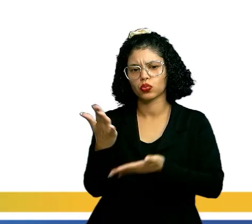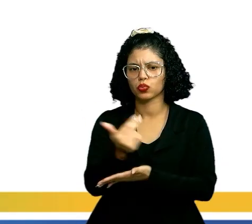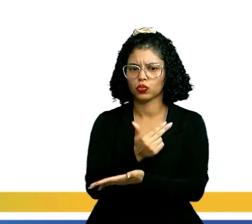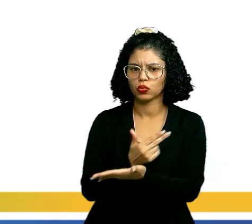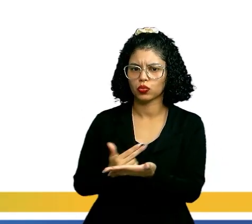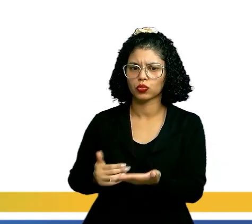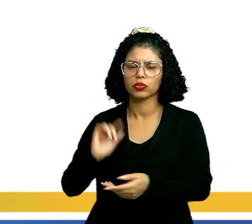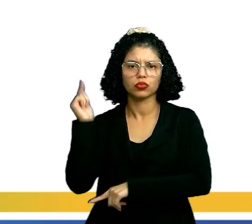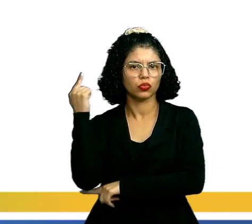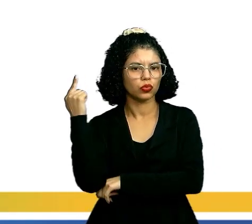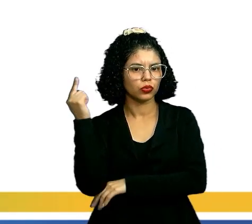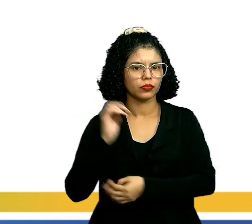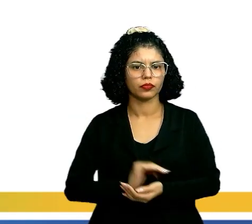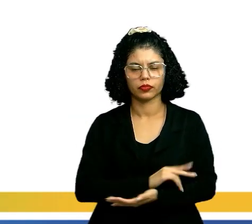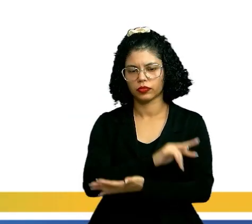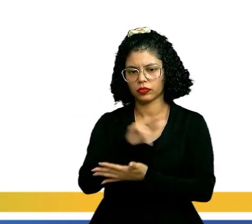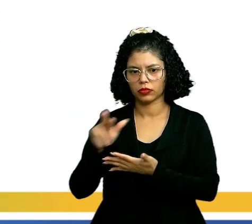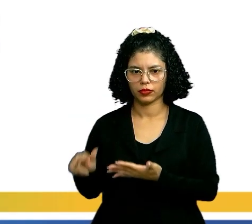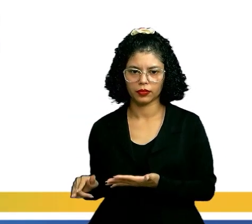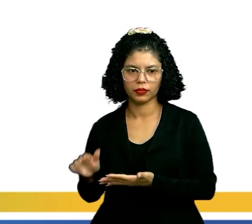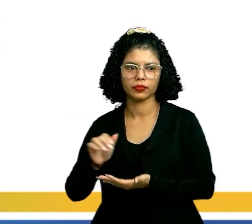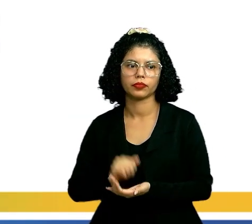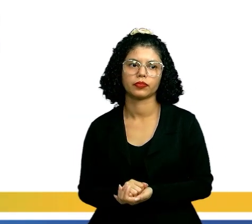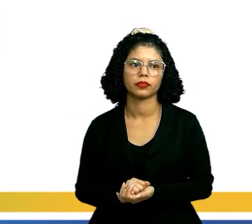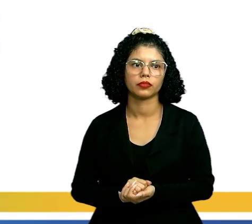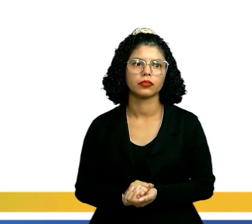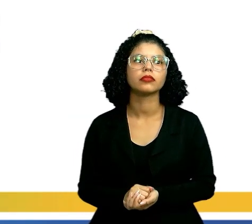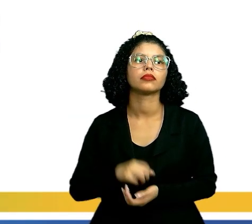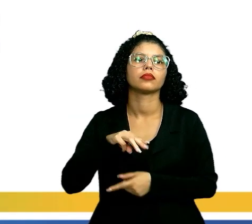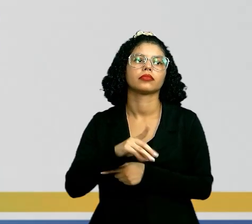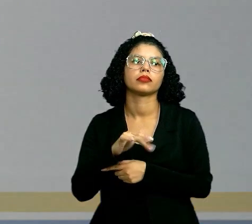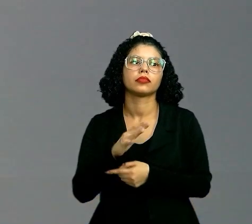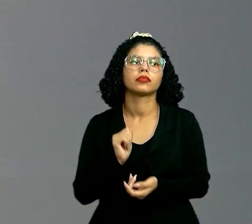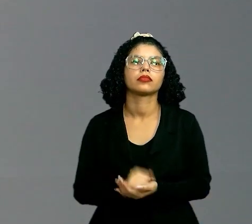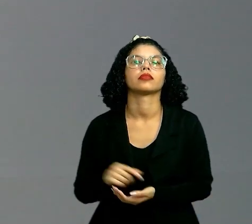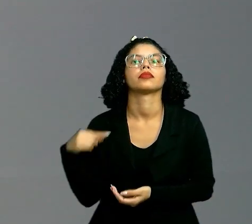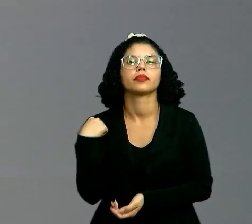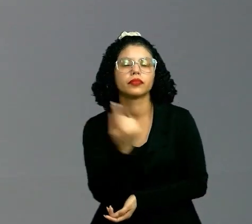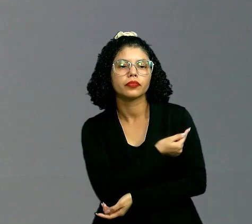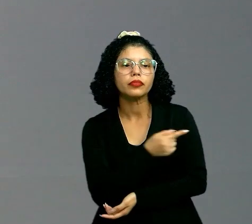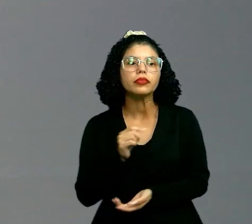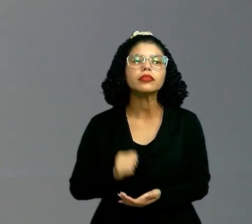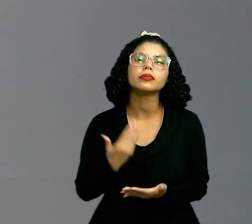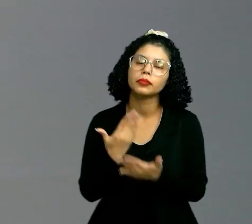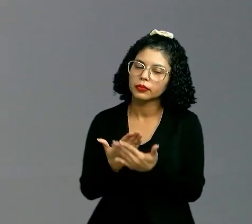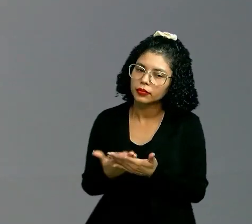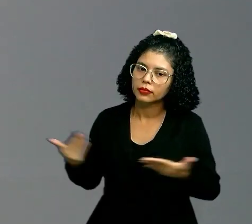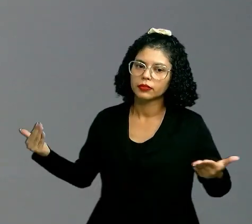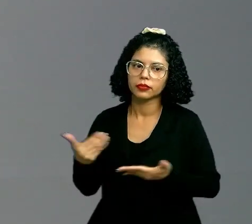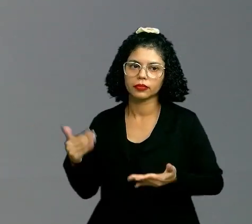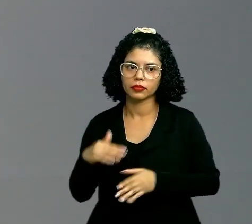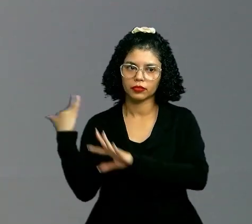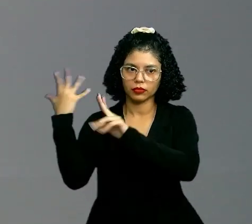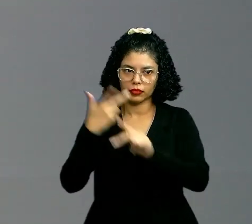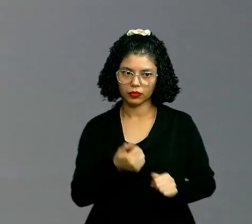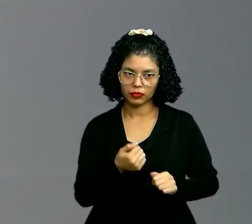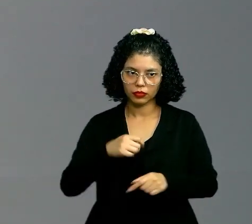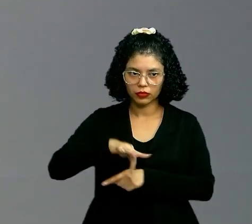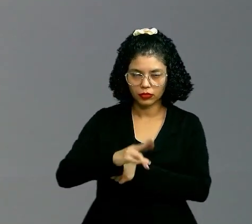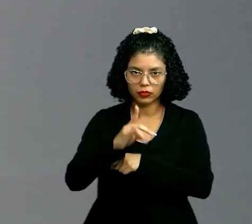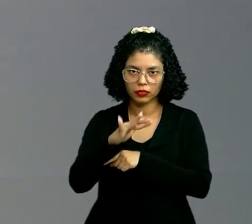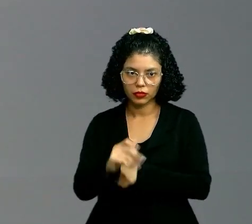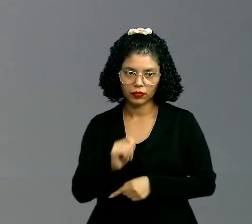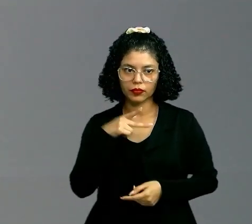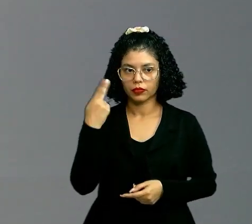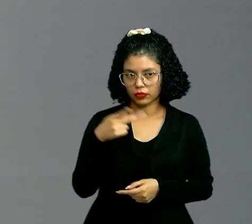artista, geógrafo e por aí vai. Vamos lá? Michelangelo. Nós, na nossa aula, vamos apenas revisar sobre o